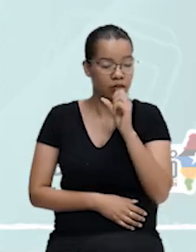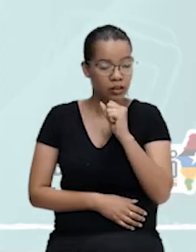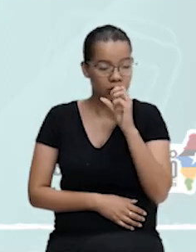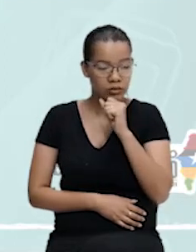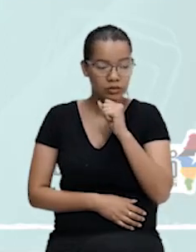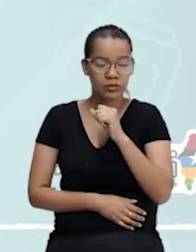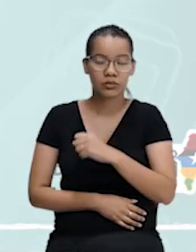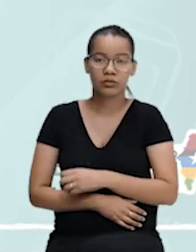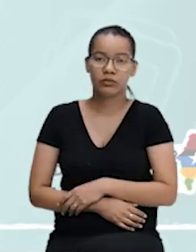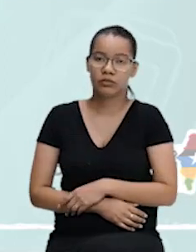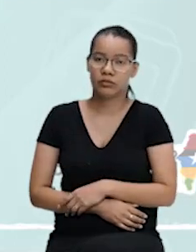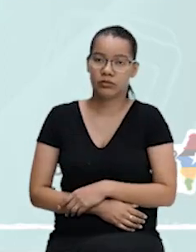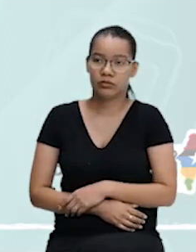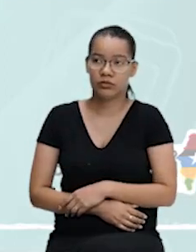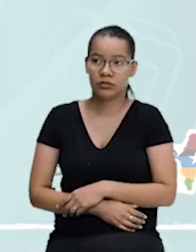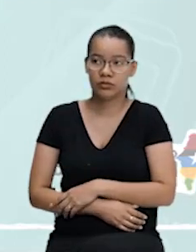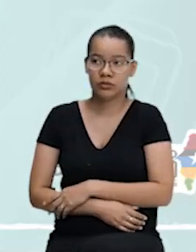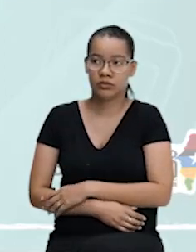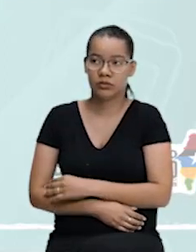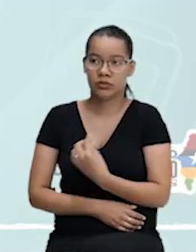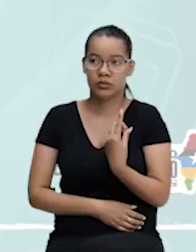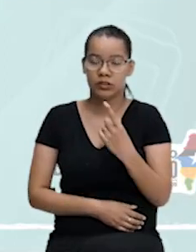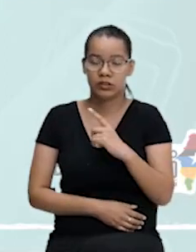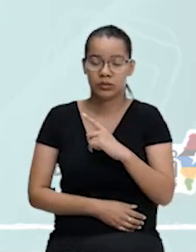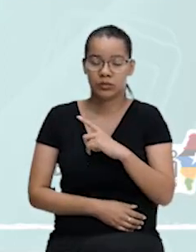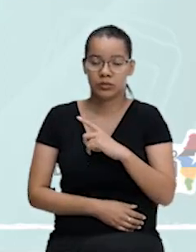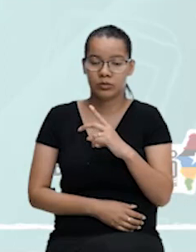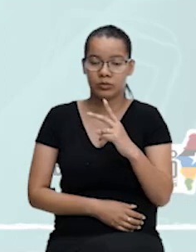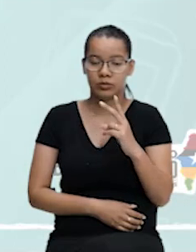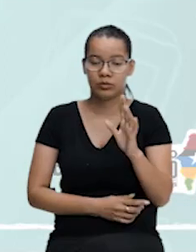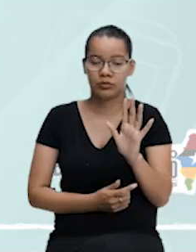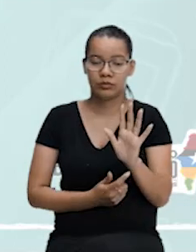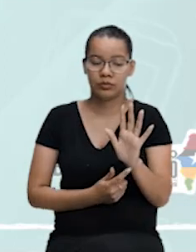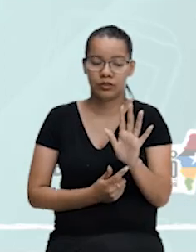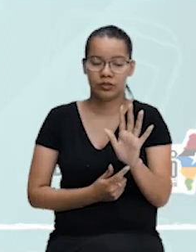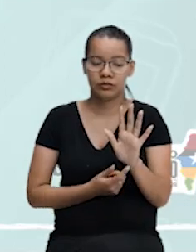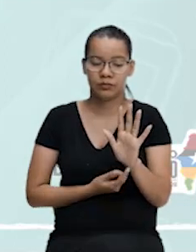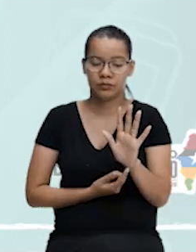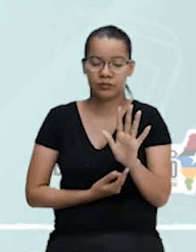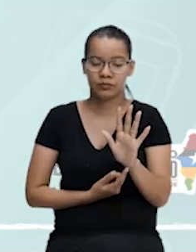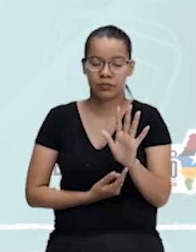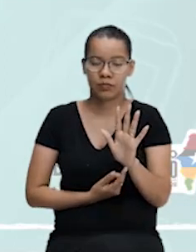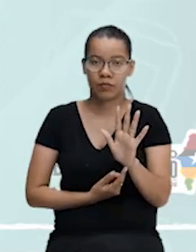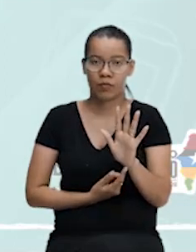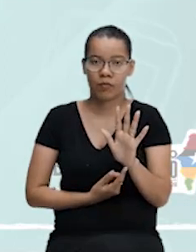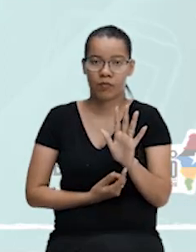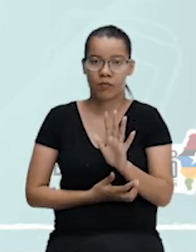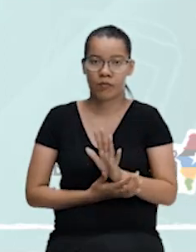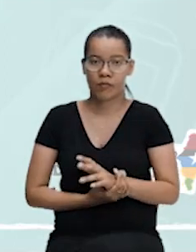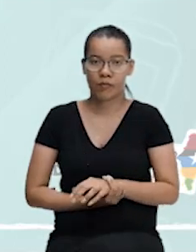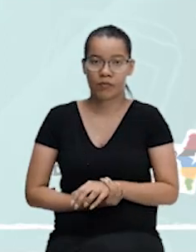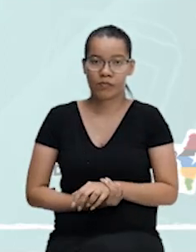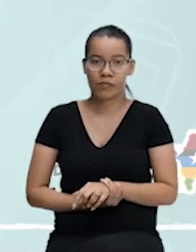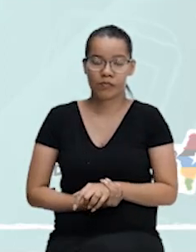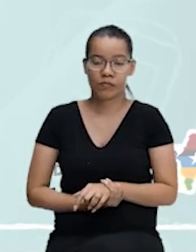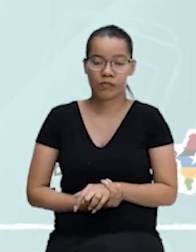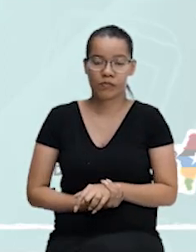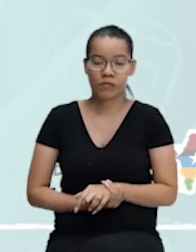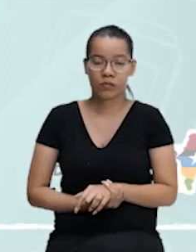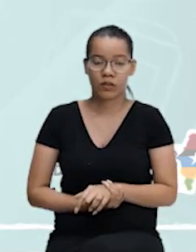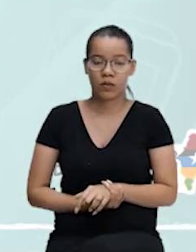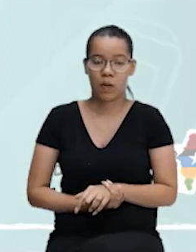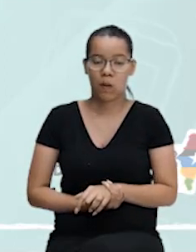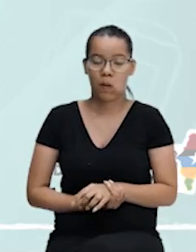Show de bola? Ó. Etanoato, aqui nós temos 2 carbonos, né? Etanoato, et mais an mais OAto.